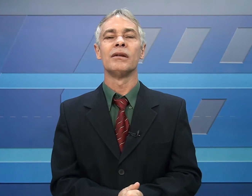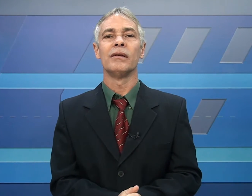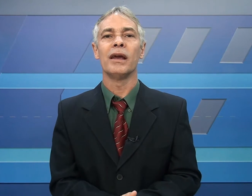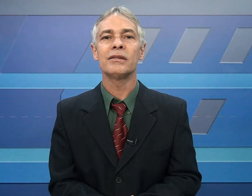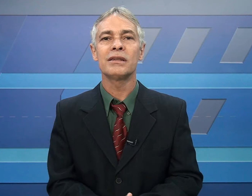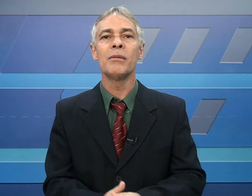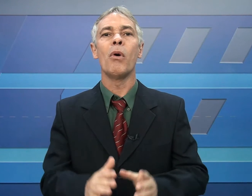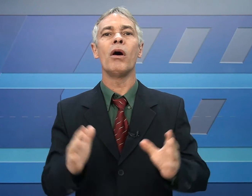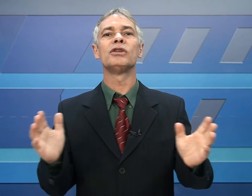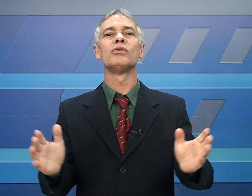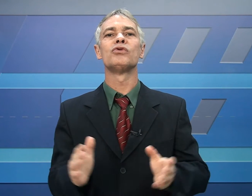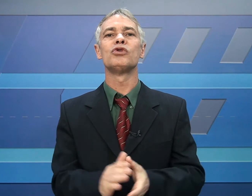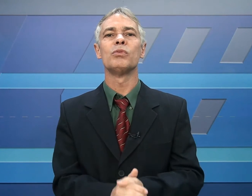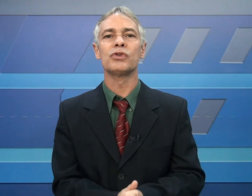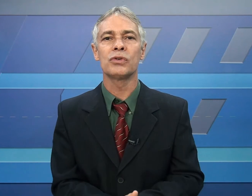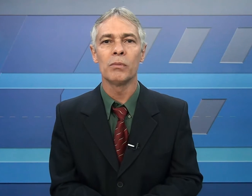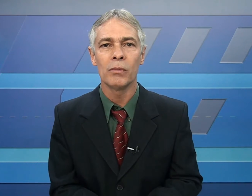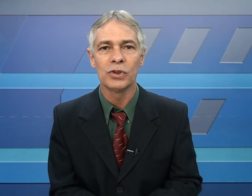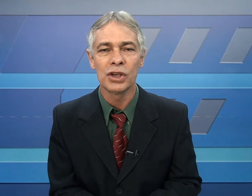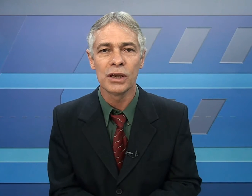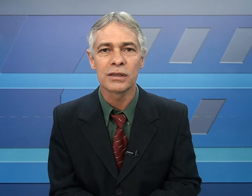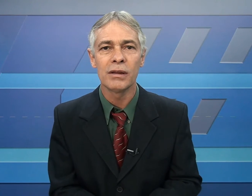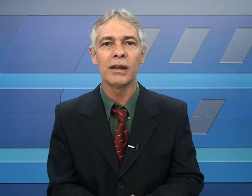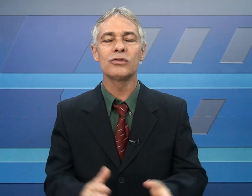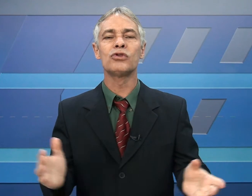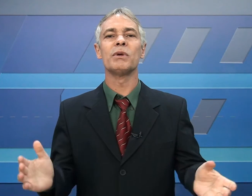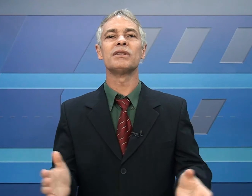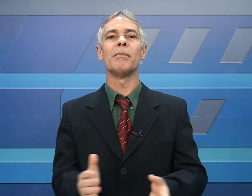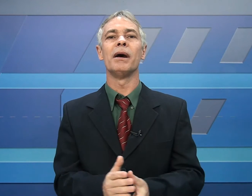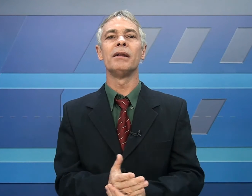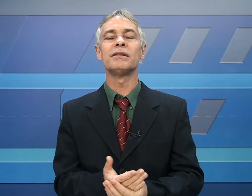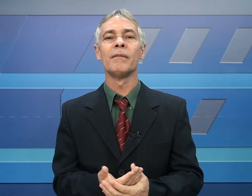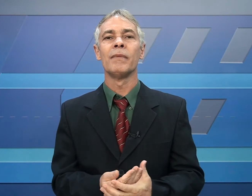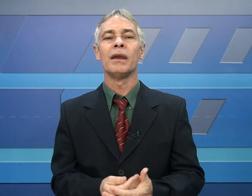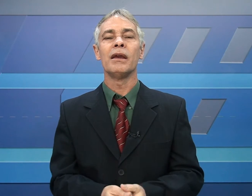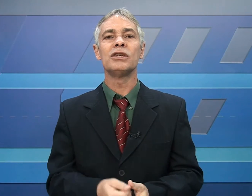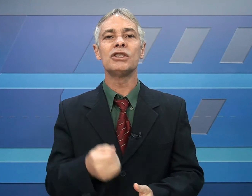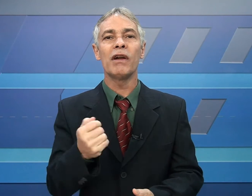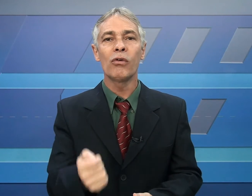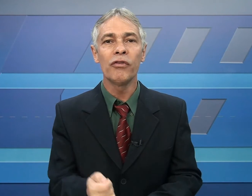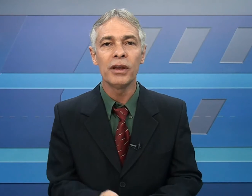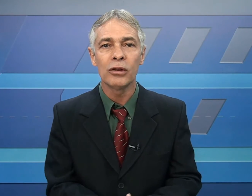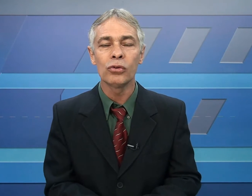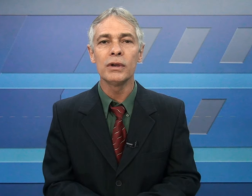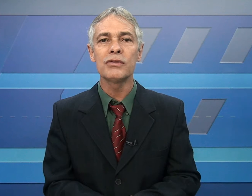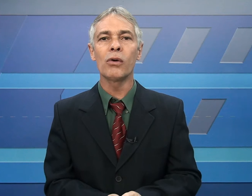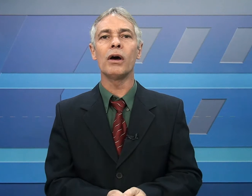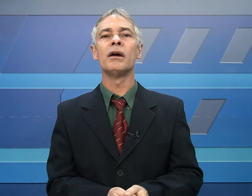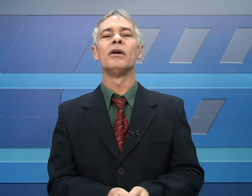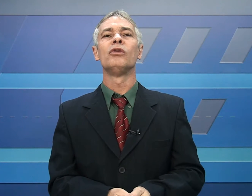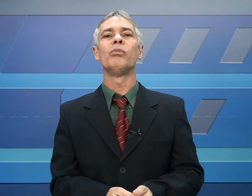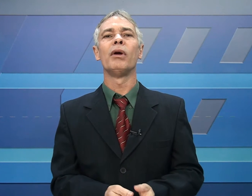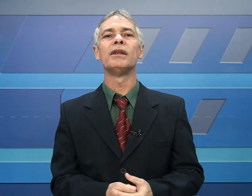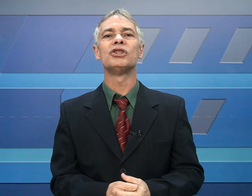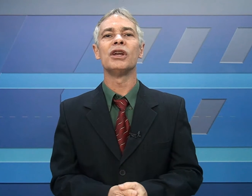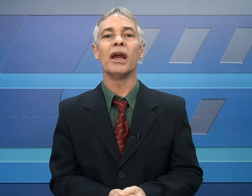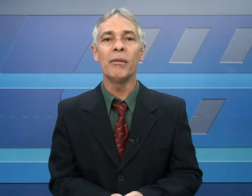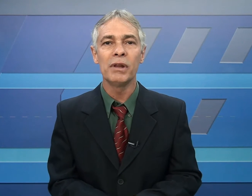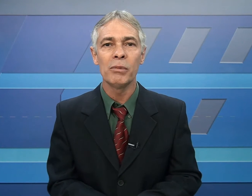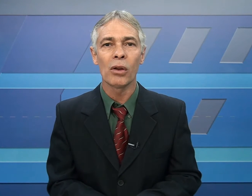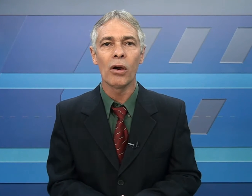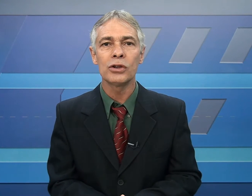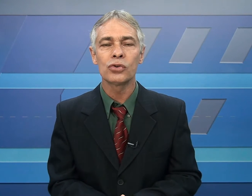cidades, né, sem morte nos últimos dias, né, nas últimas semanas. E a gente vai conferir tudo isso agora no